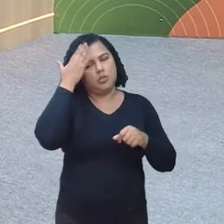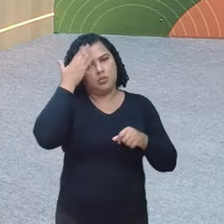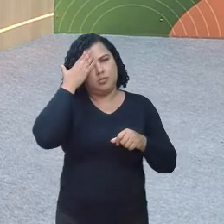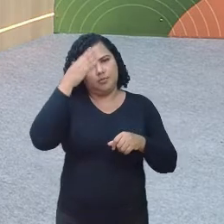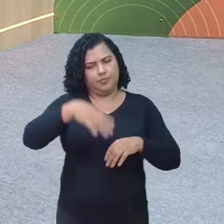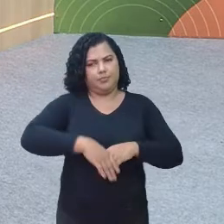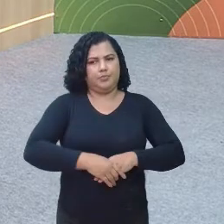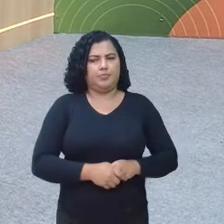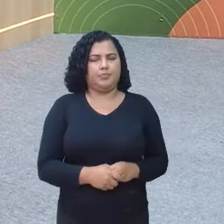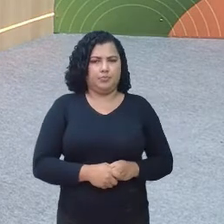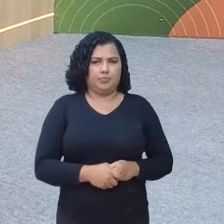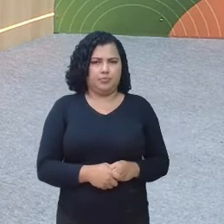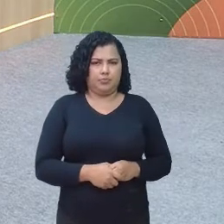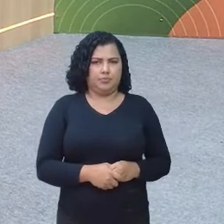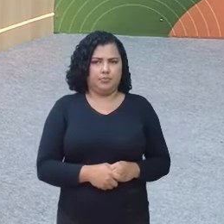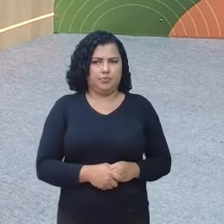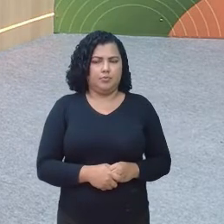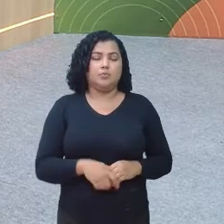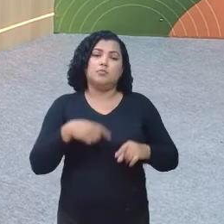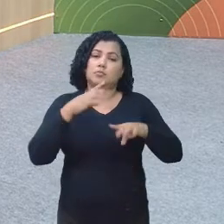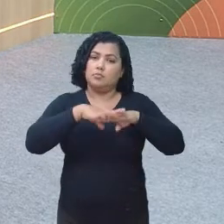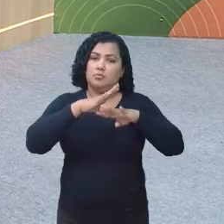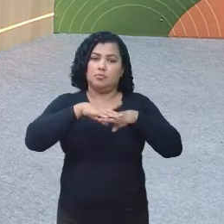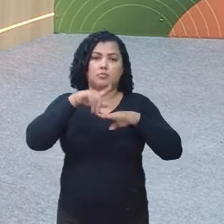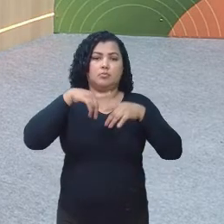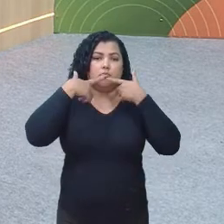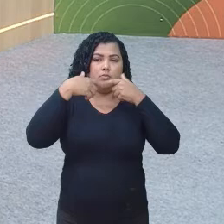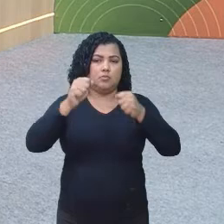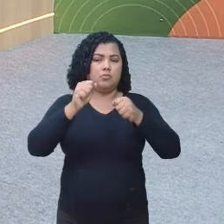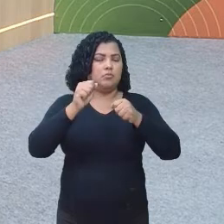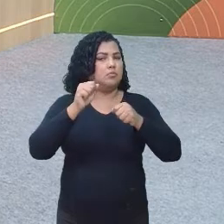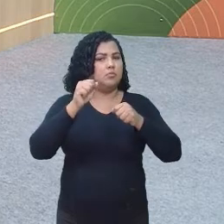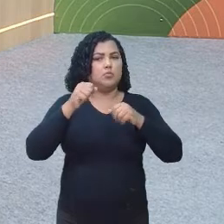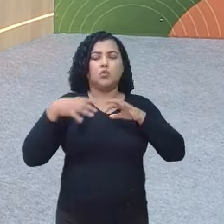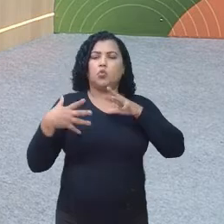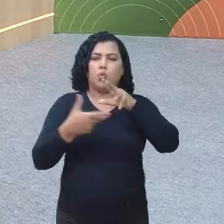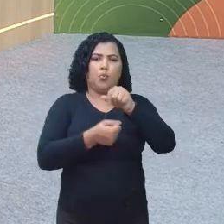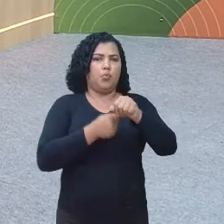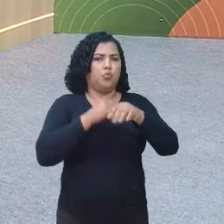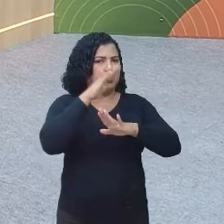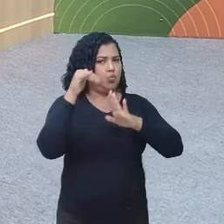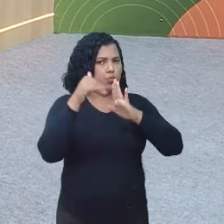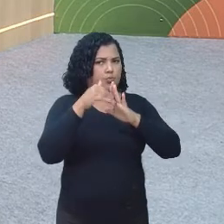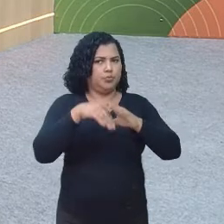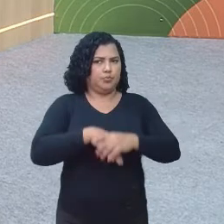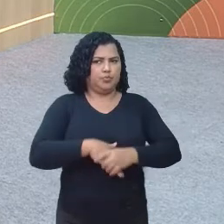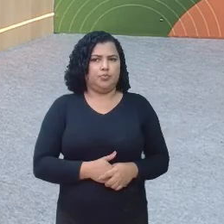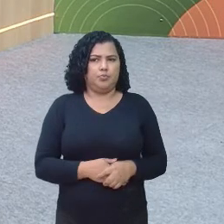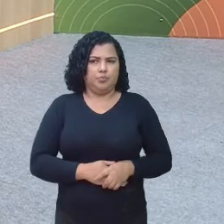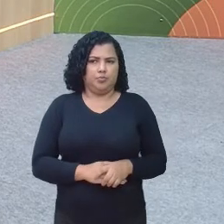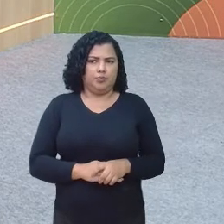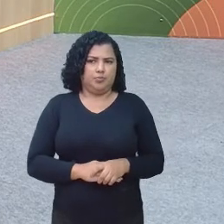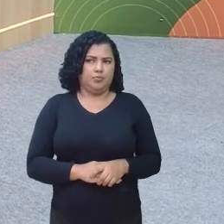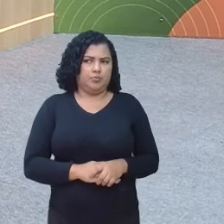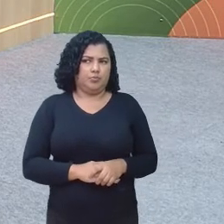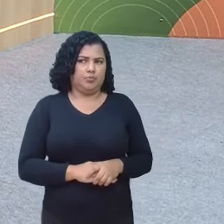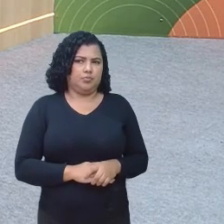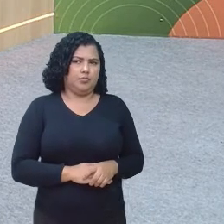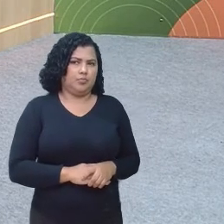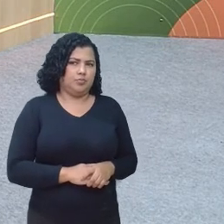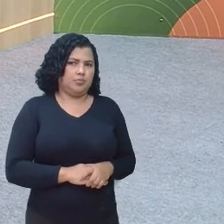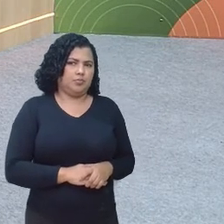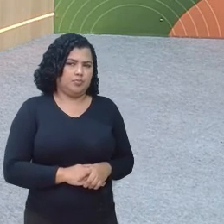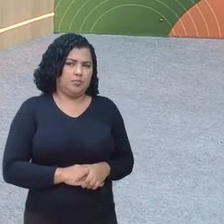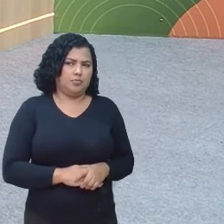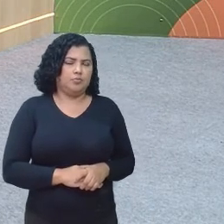uma linguagem universal. E esse símbolo aí é chamado de radical. Então temos a notação, tá certo?